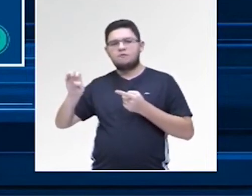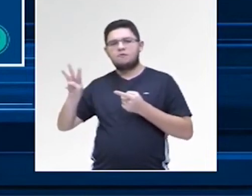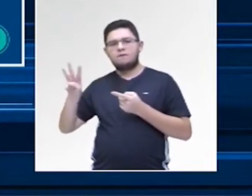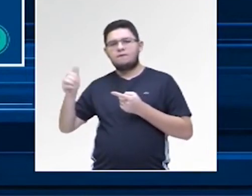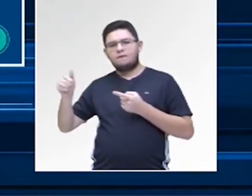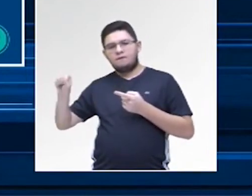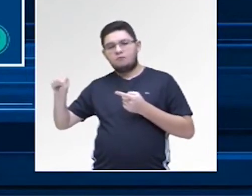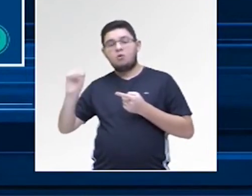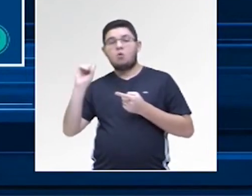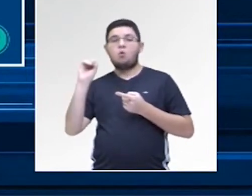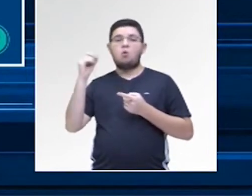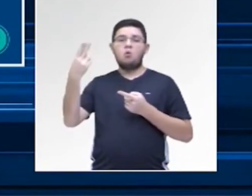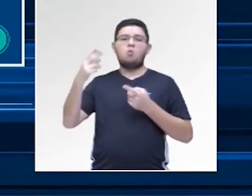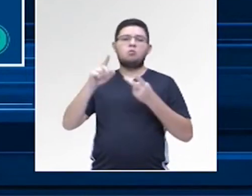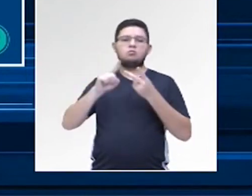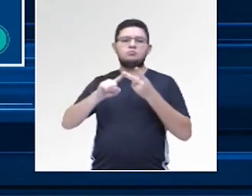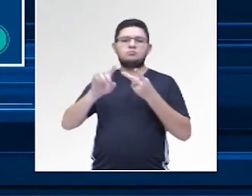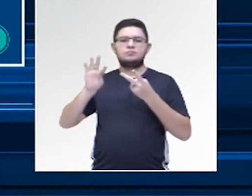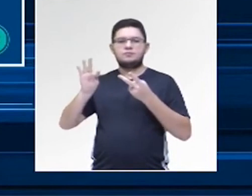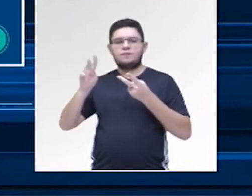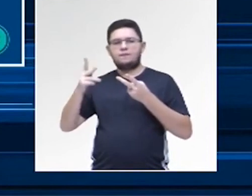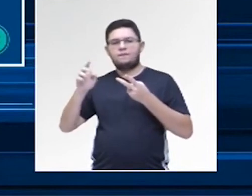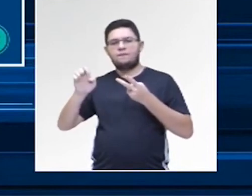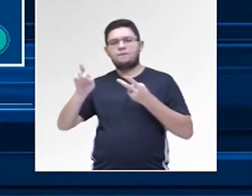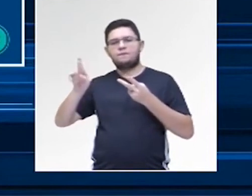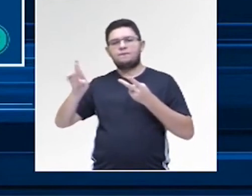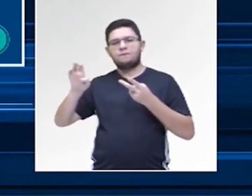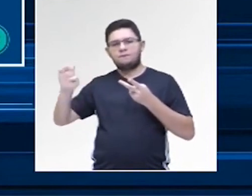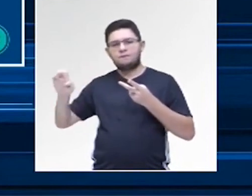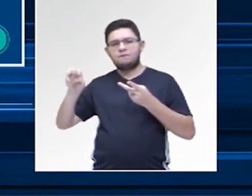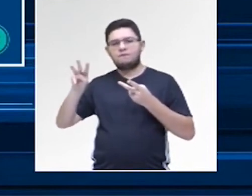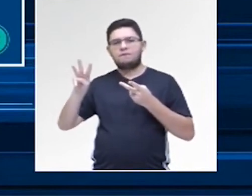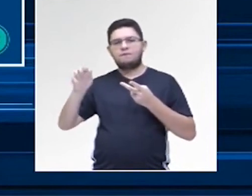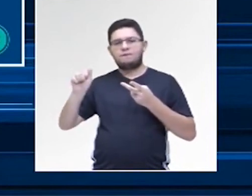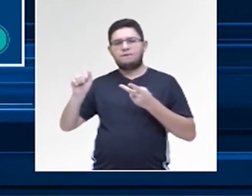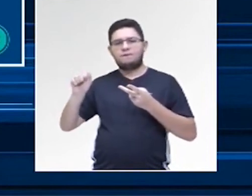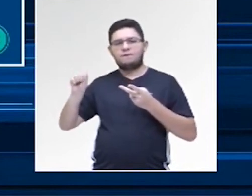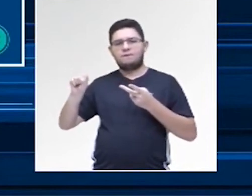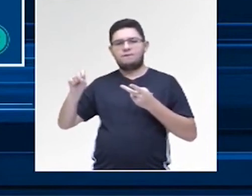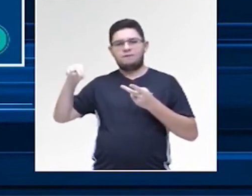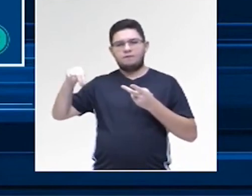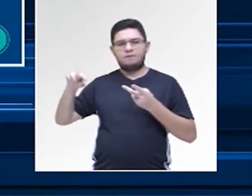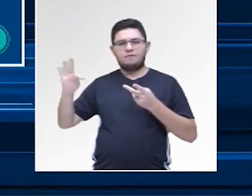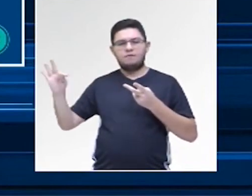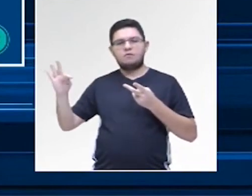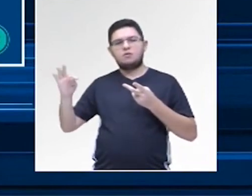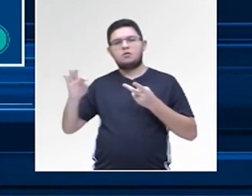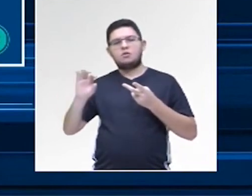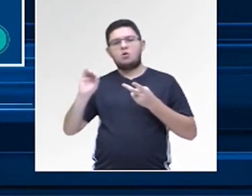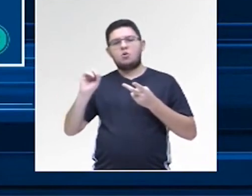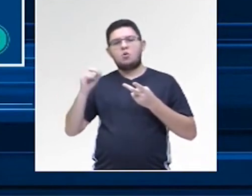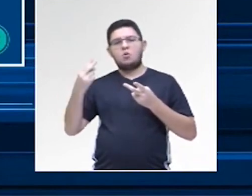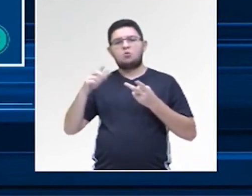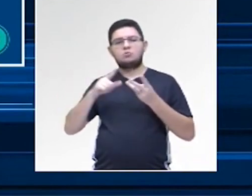aprender. There was, positiva, there wasn't, negativa, e was there, é